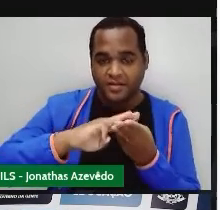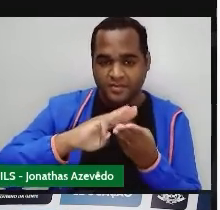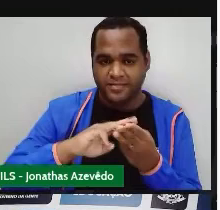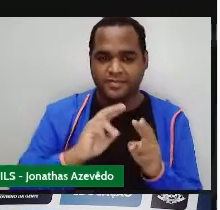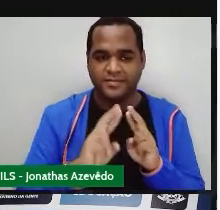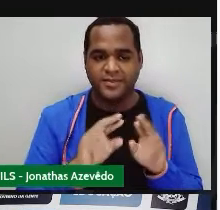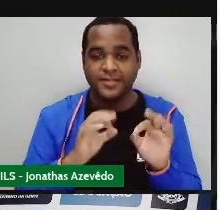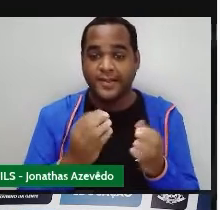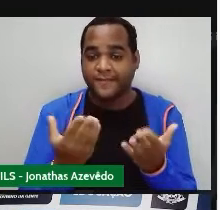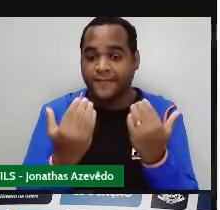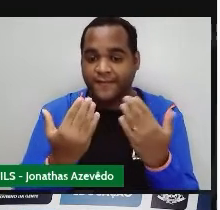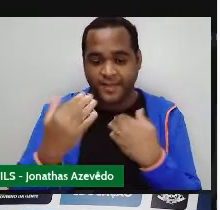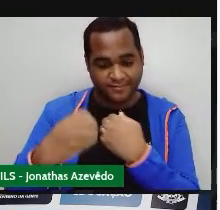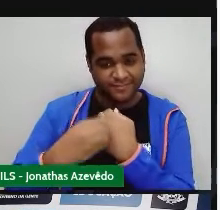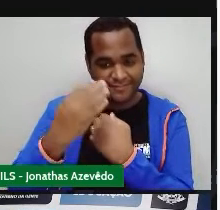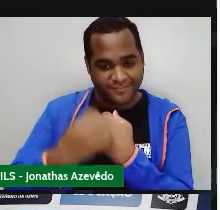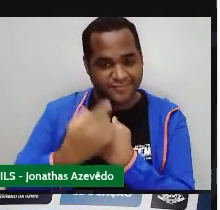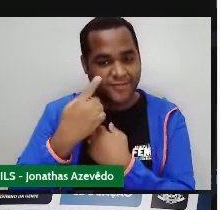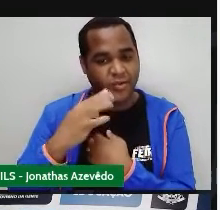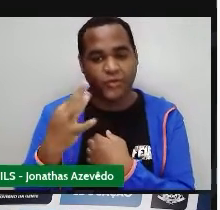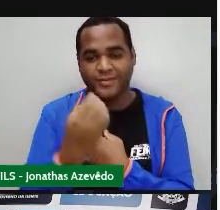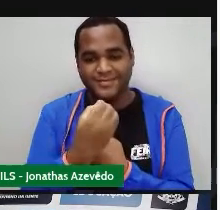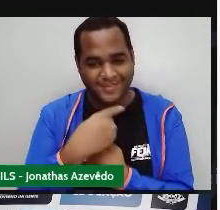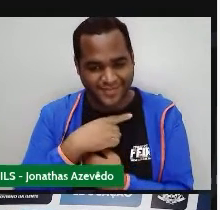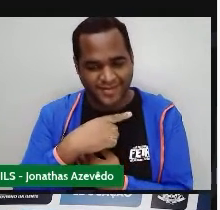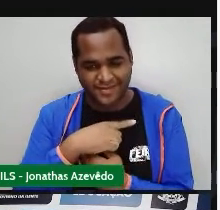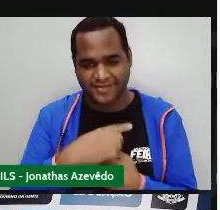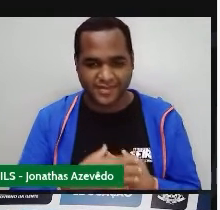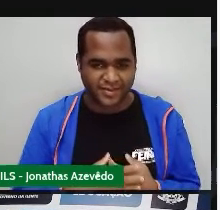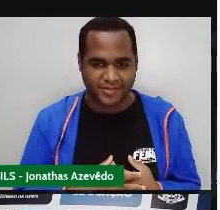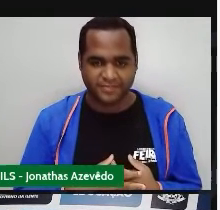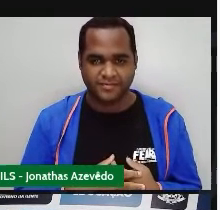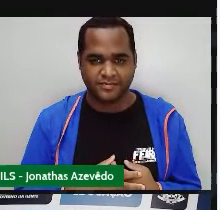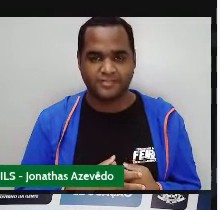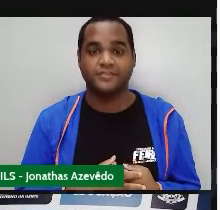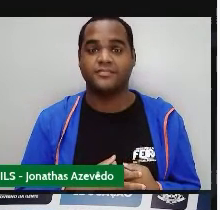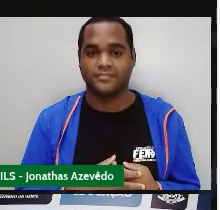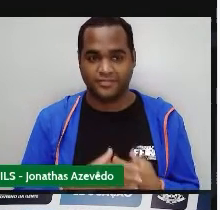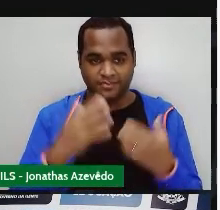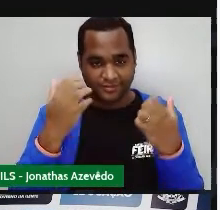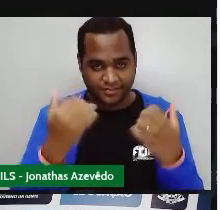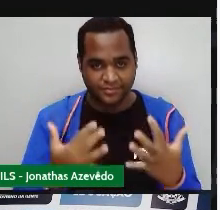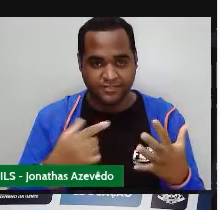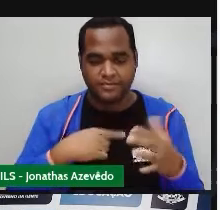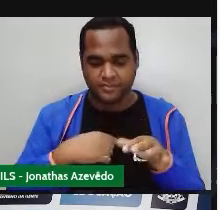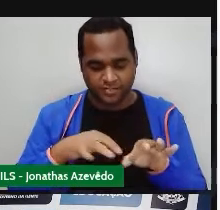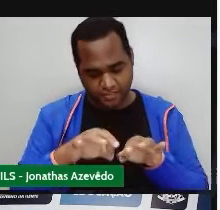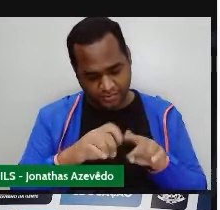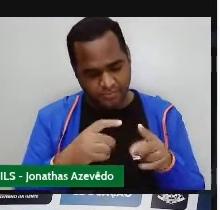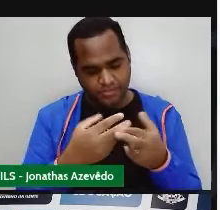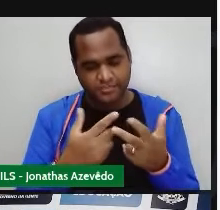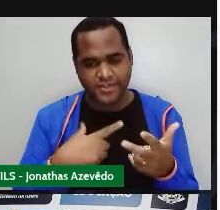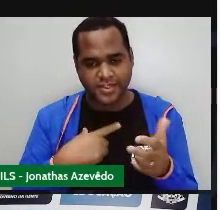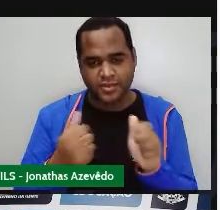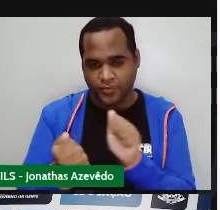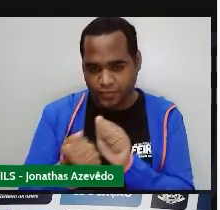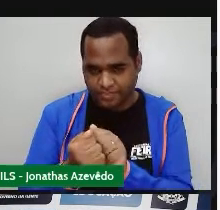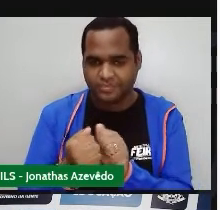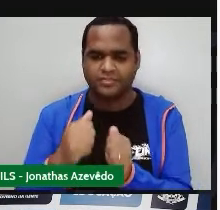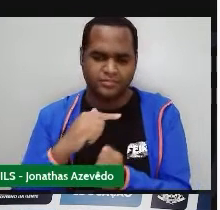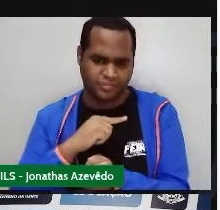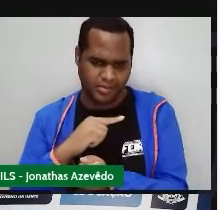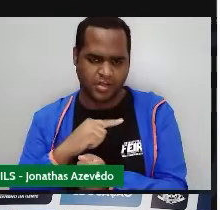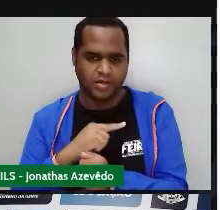matemática que eu tô trazendo para você certo e a ideia é que a gente resolva esse probleminha aqui juntos